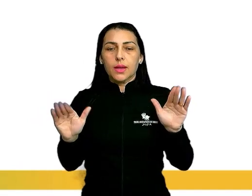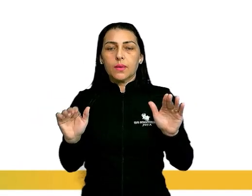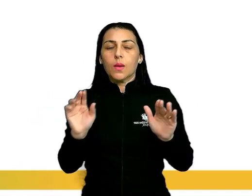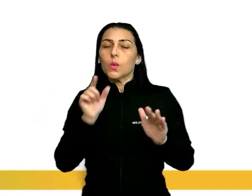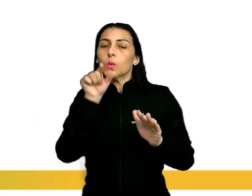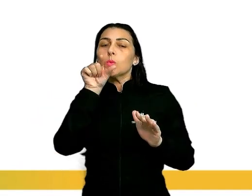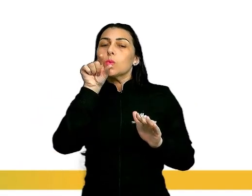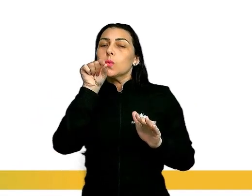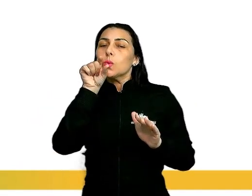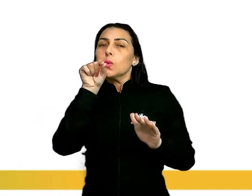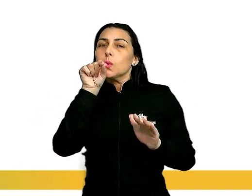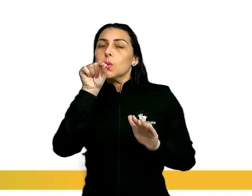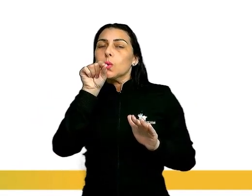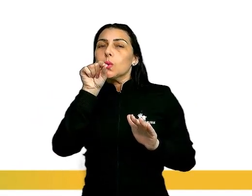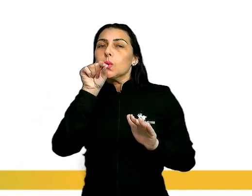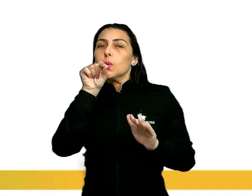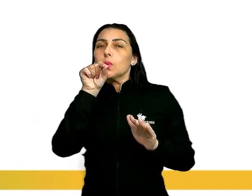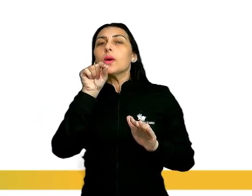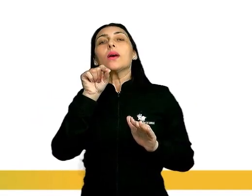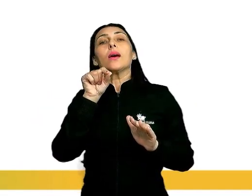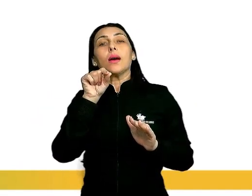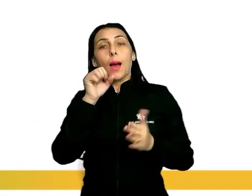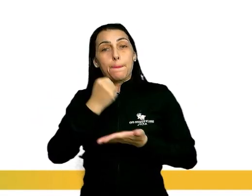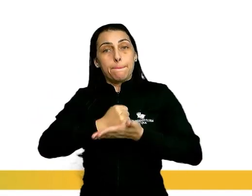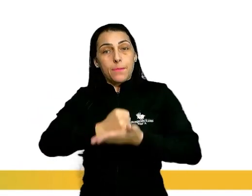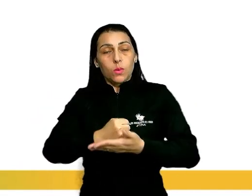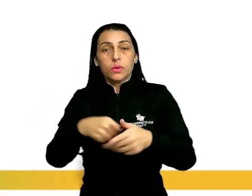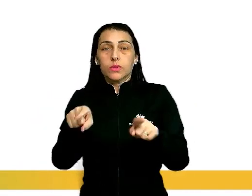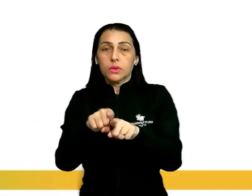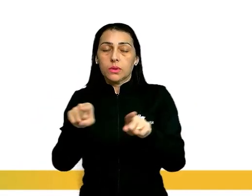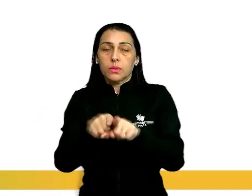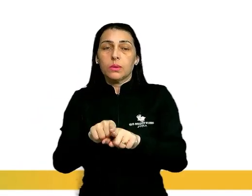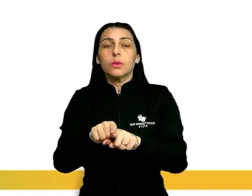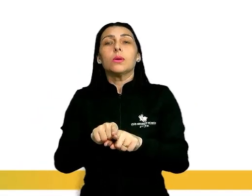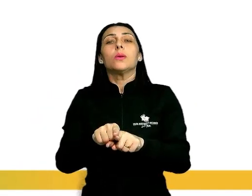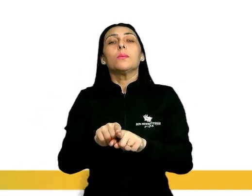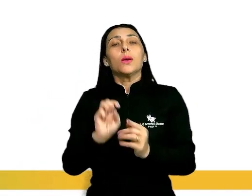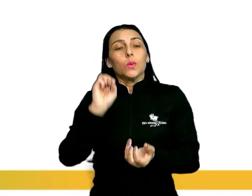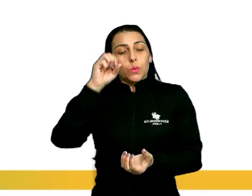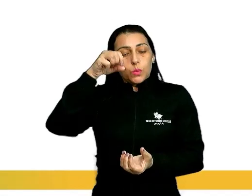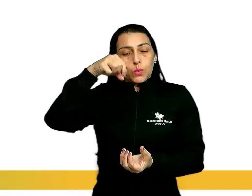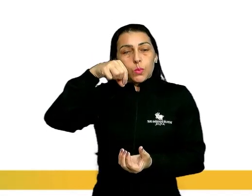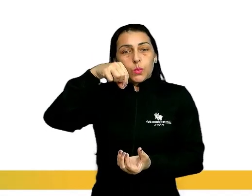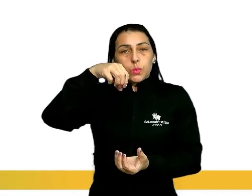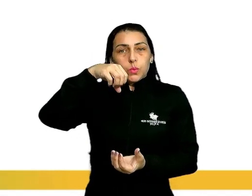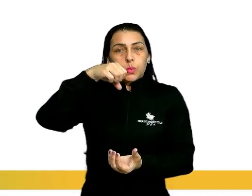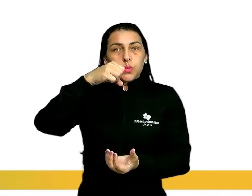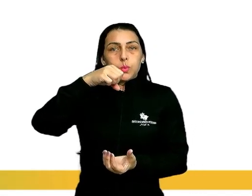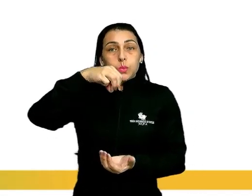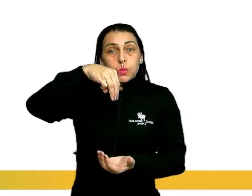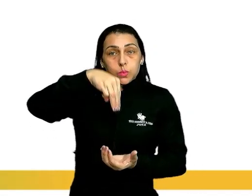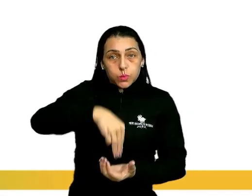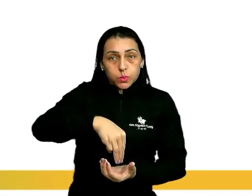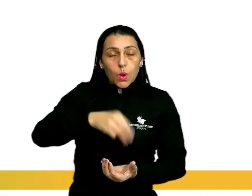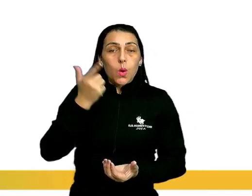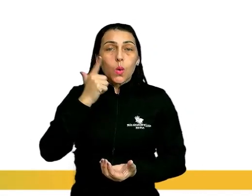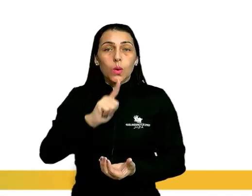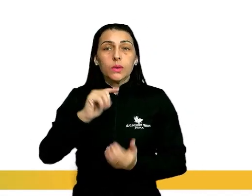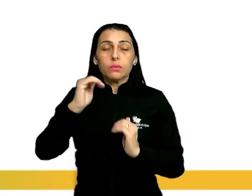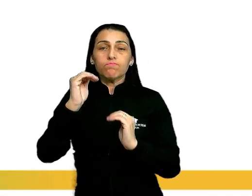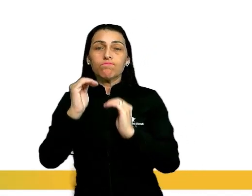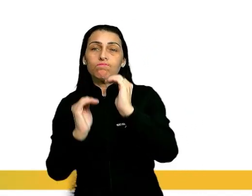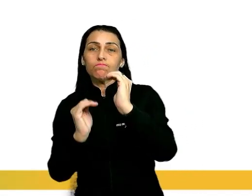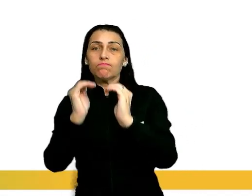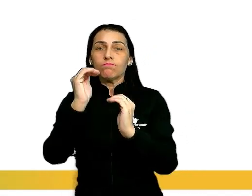bico tá e o seu centro de massa também representado justamente nesse ponto de apoio que ele consegue se equilibrar